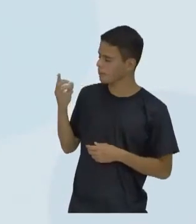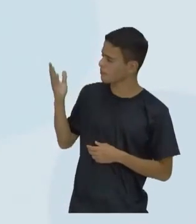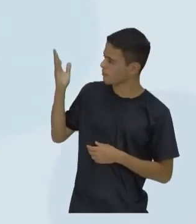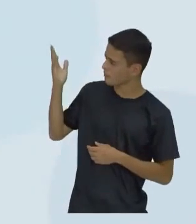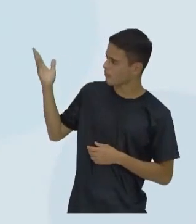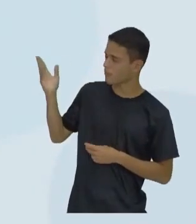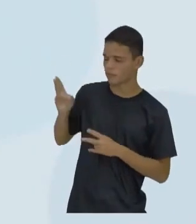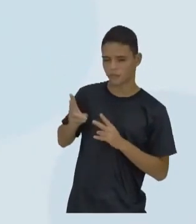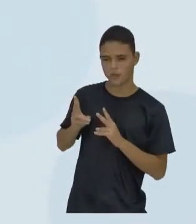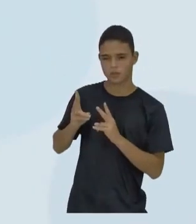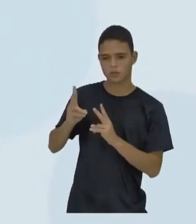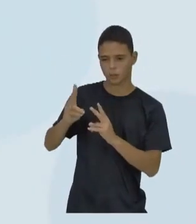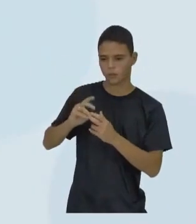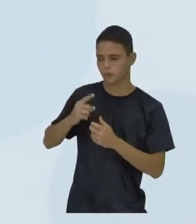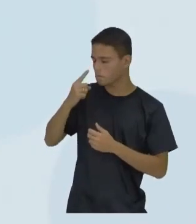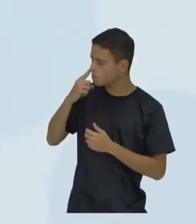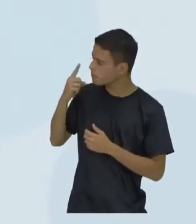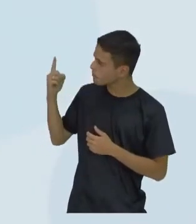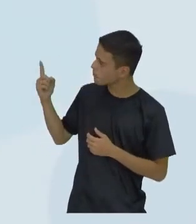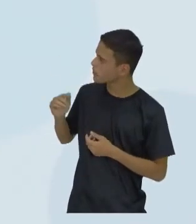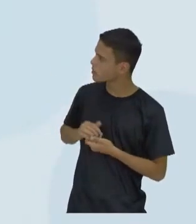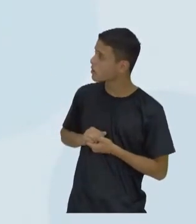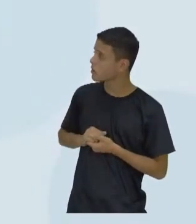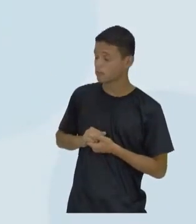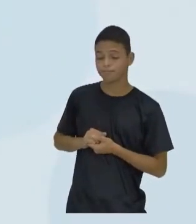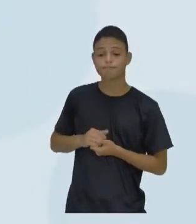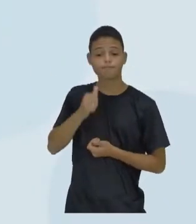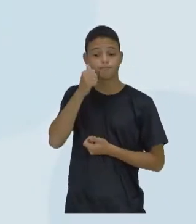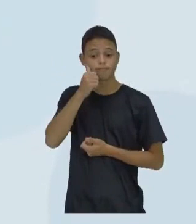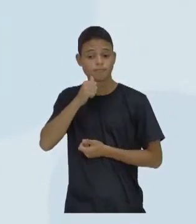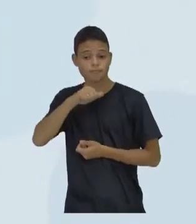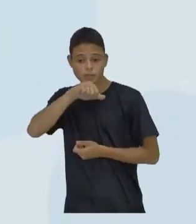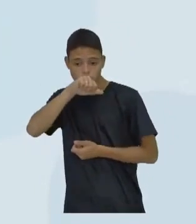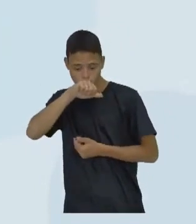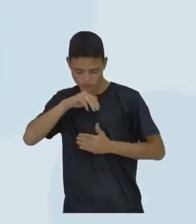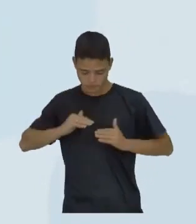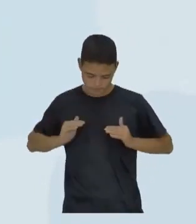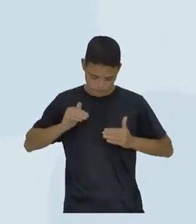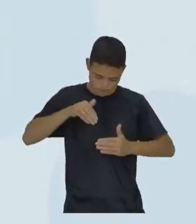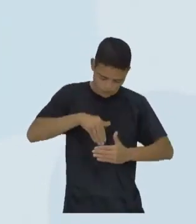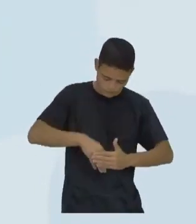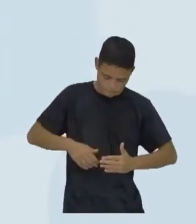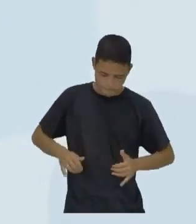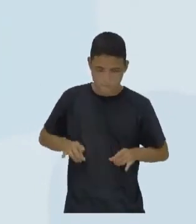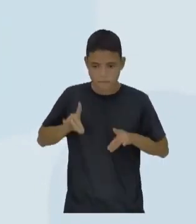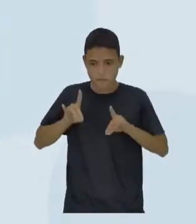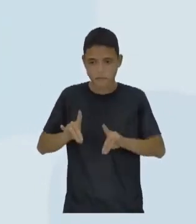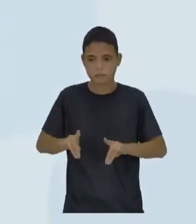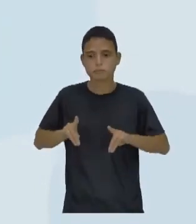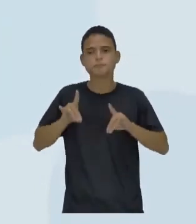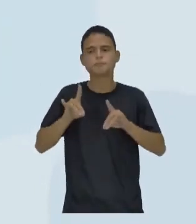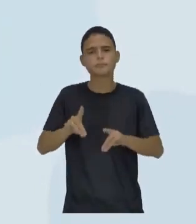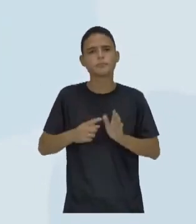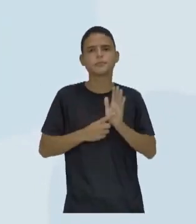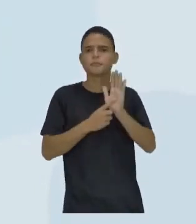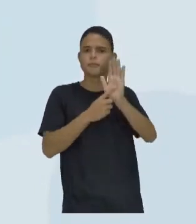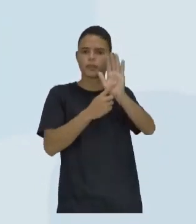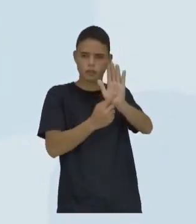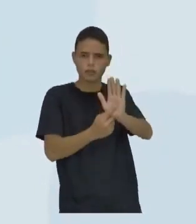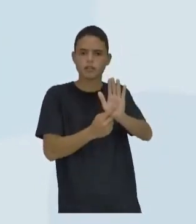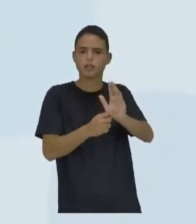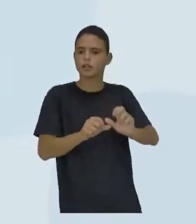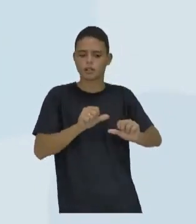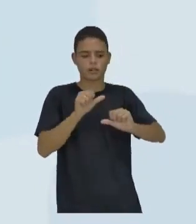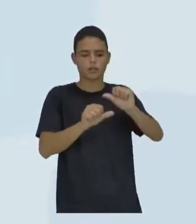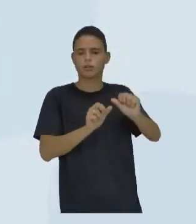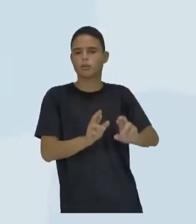neste outro trecho. Ainda na bolsa da mãe, eles mostram que mudaram as fronteiras entre o jovem e o adulto. Até